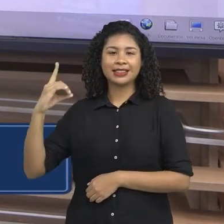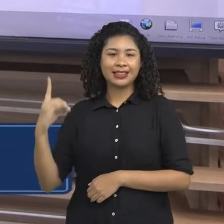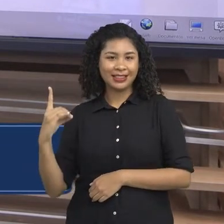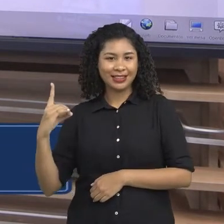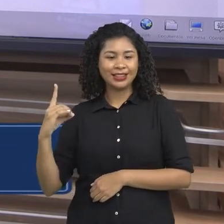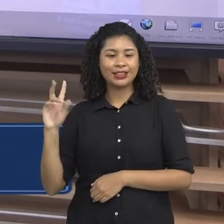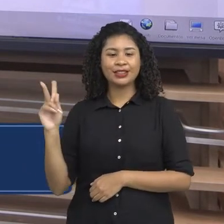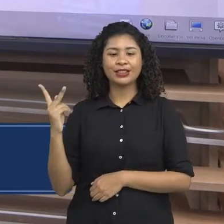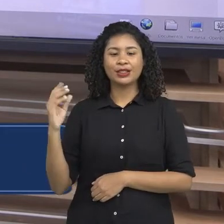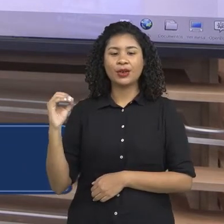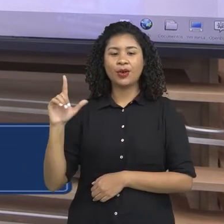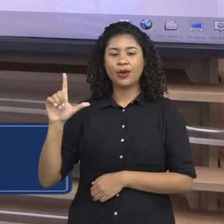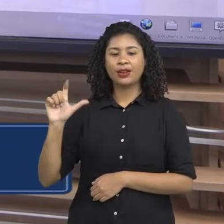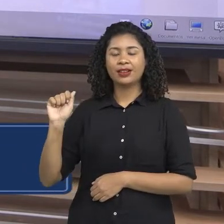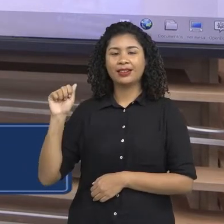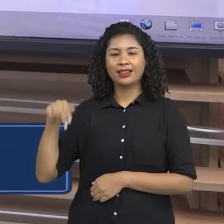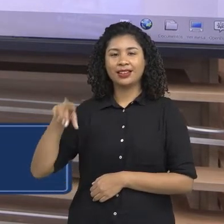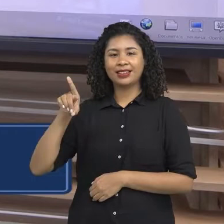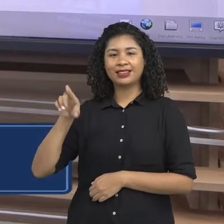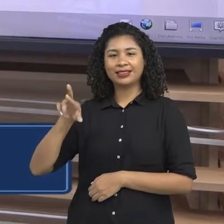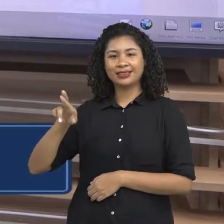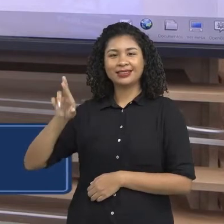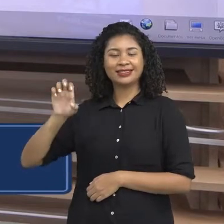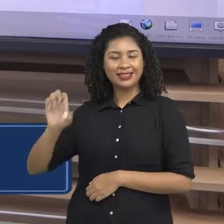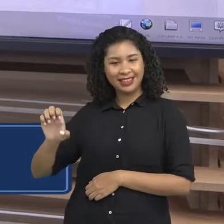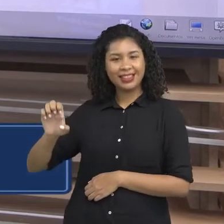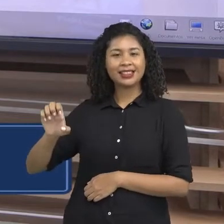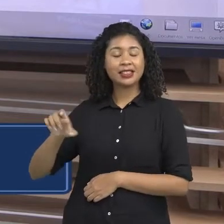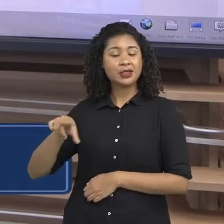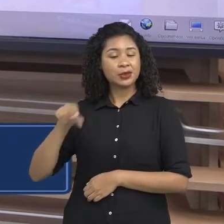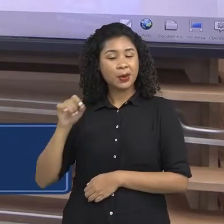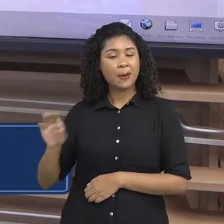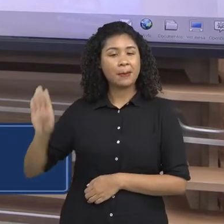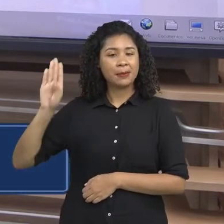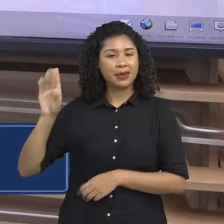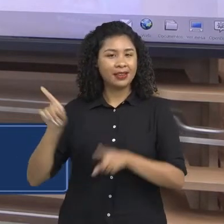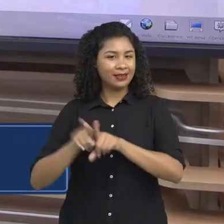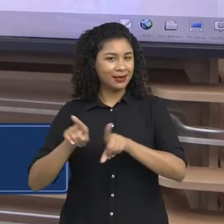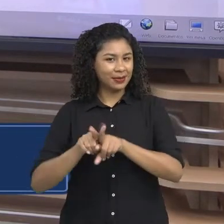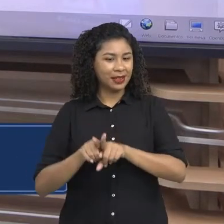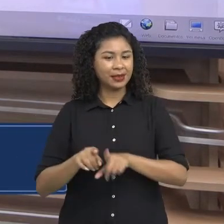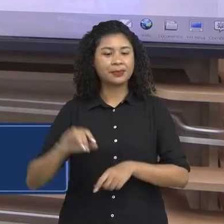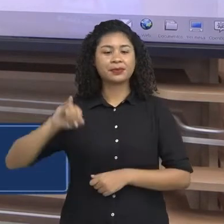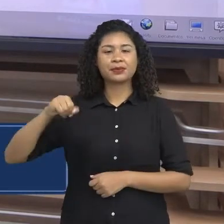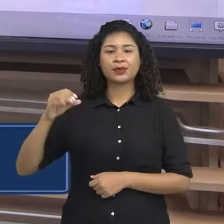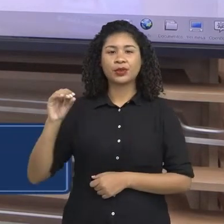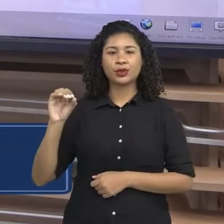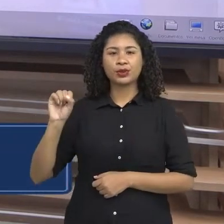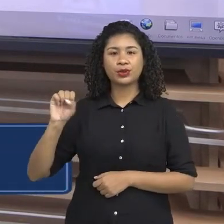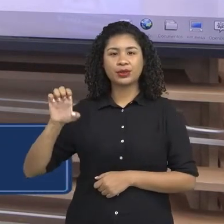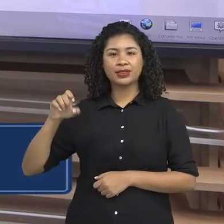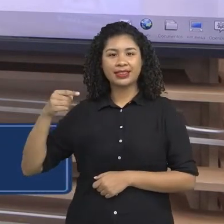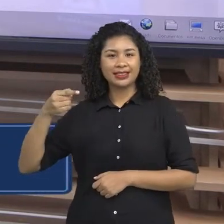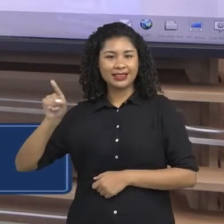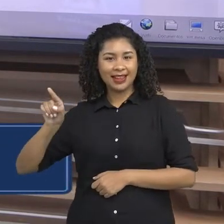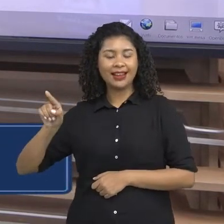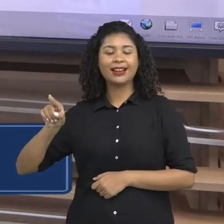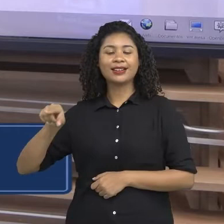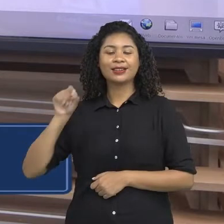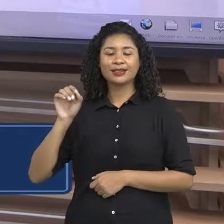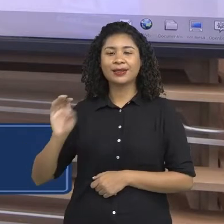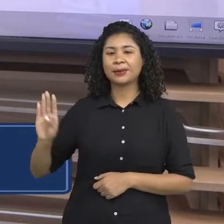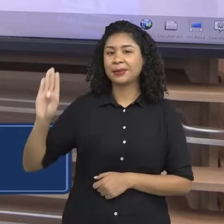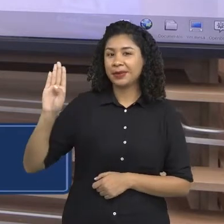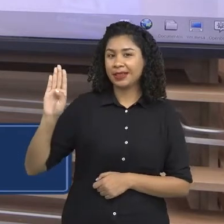Que respondeu aí para a gente também a letra B na questão 2. José Roberto marcou a letra B